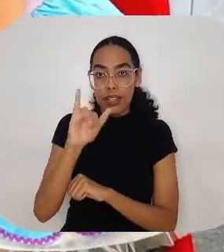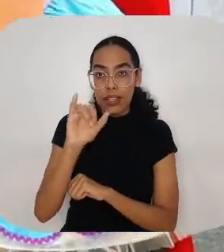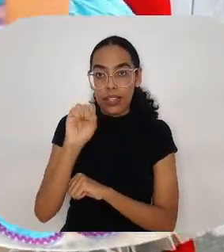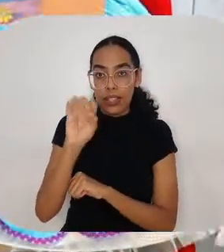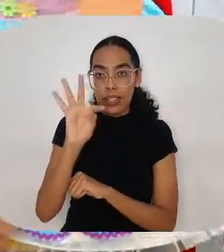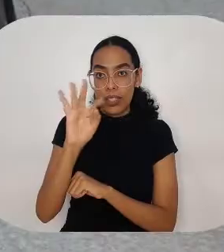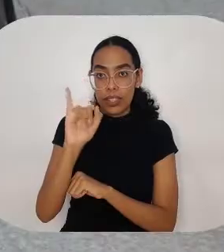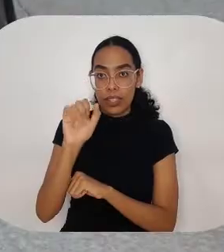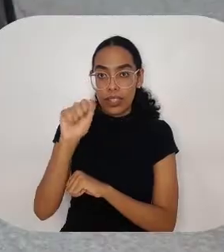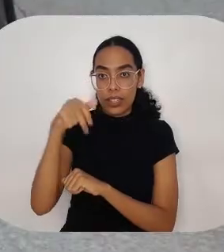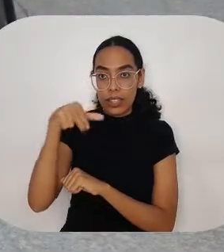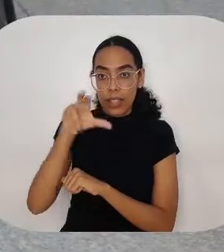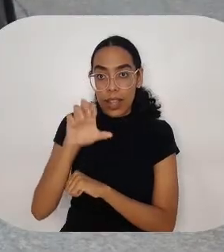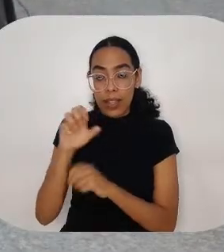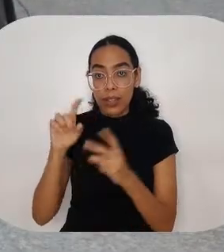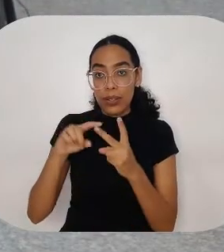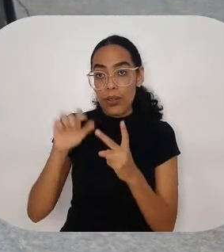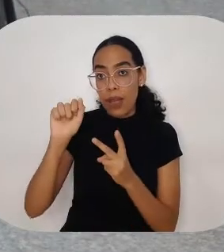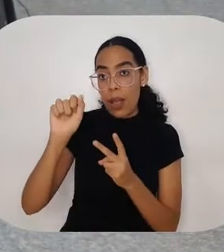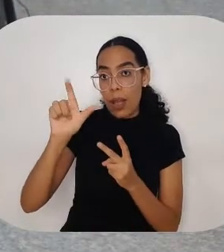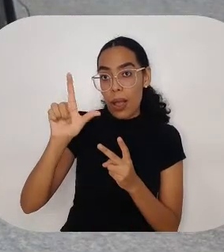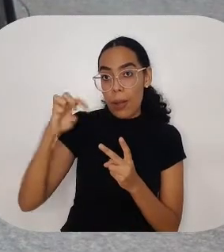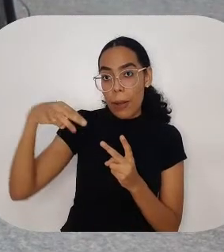Almir Mota.